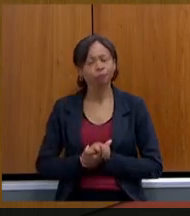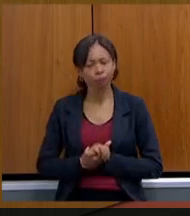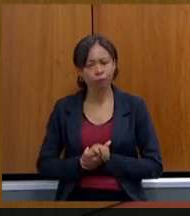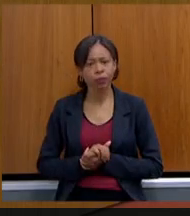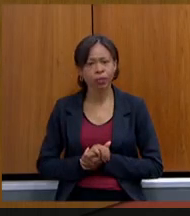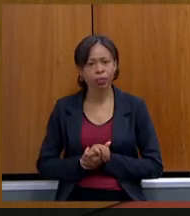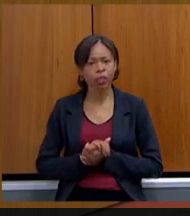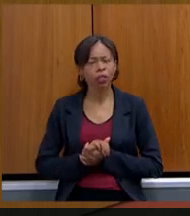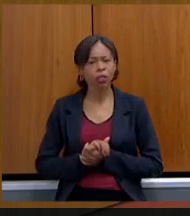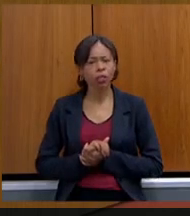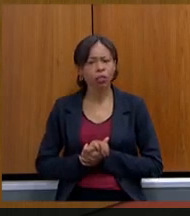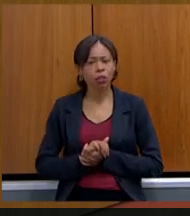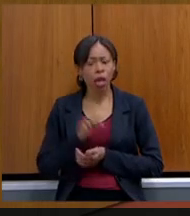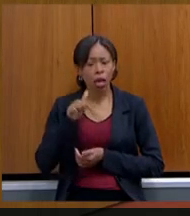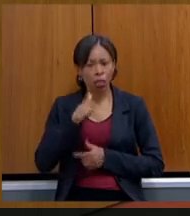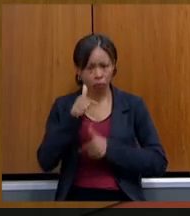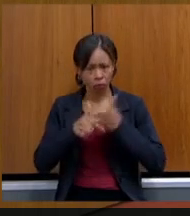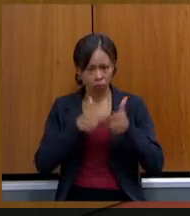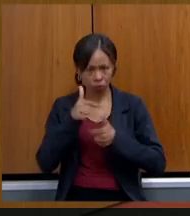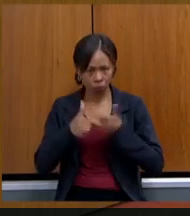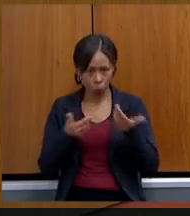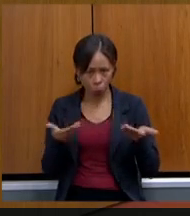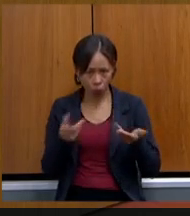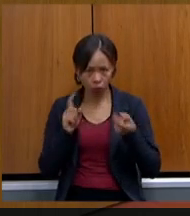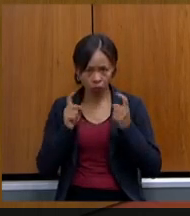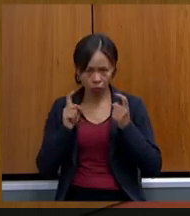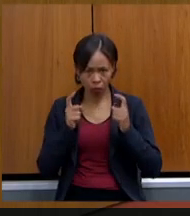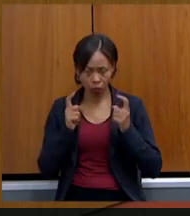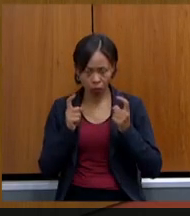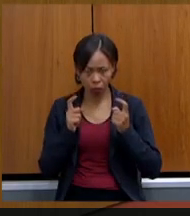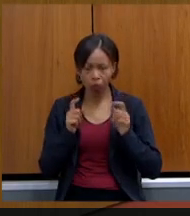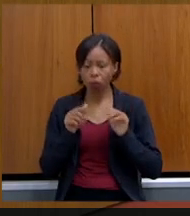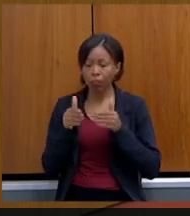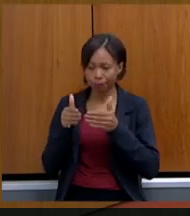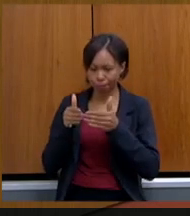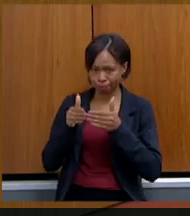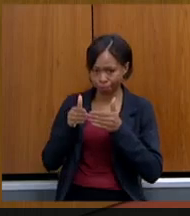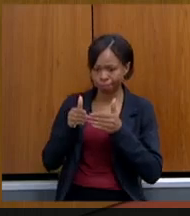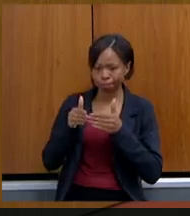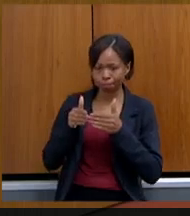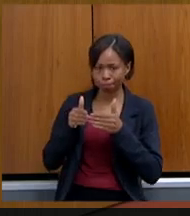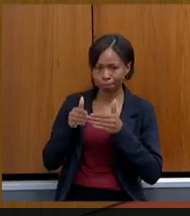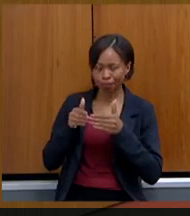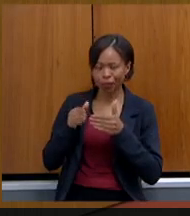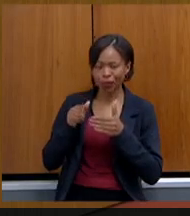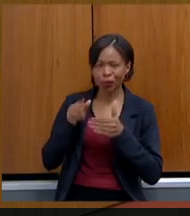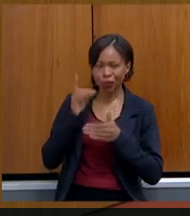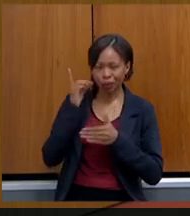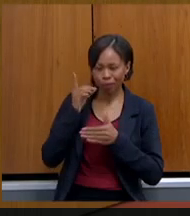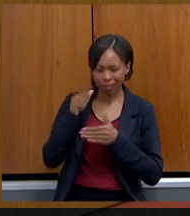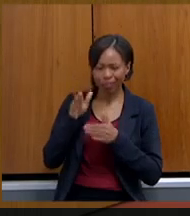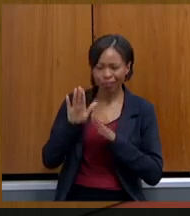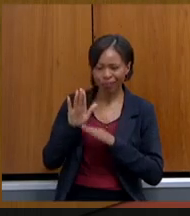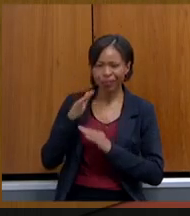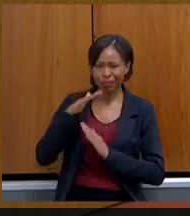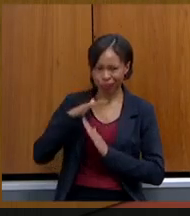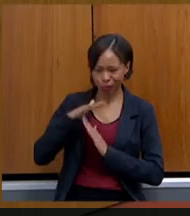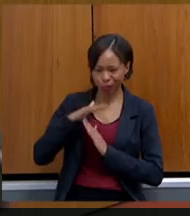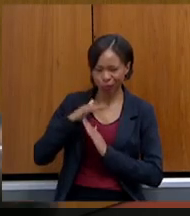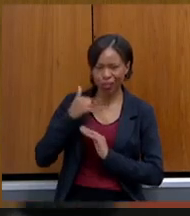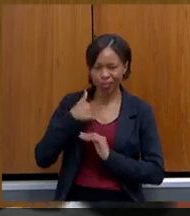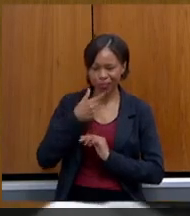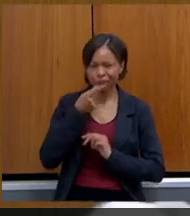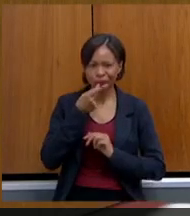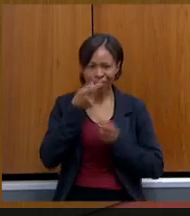a condição dos trabalhos aqui da nossa audiência me permita Deputado armas só uma consideração antes a falar de vossa excelência